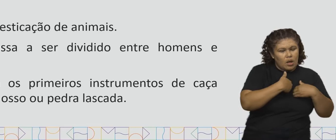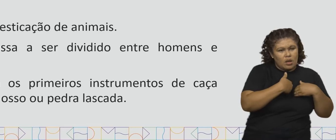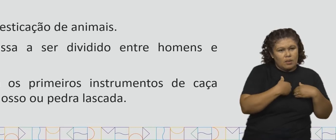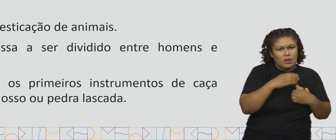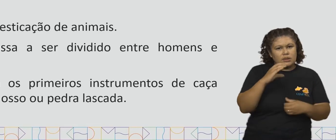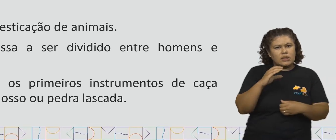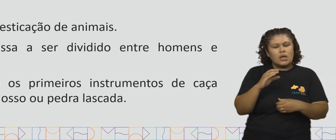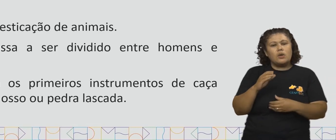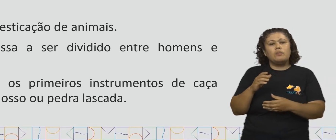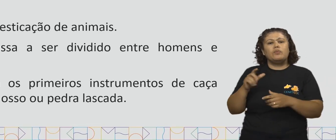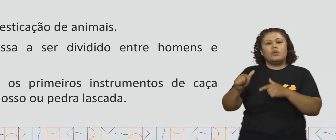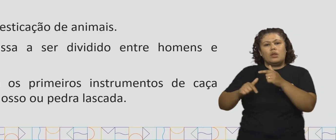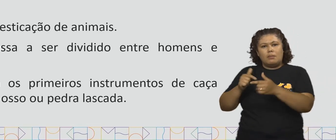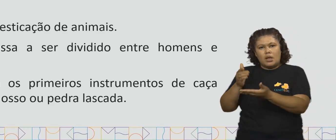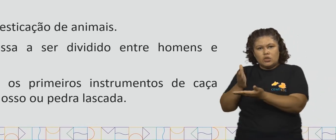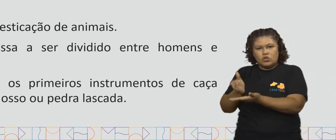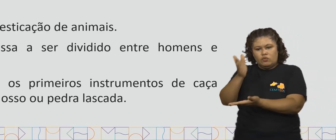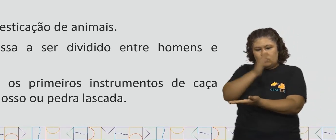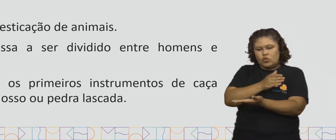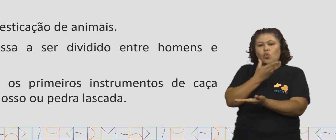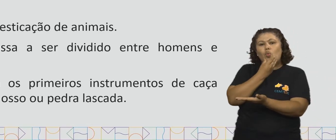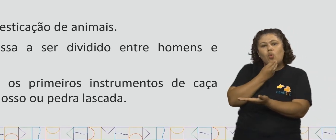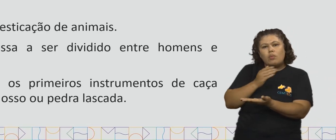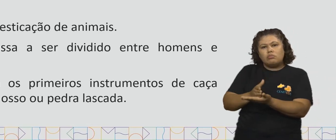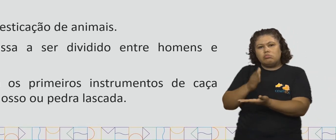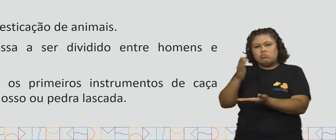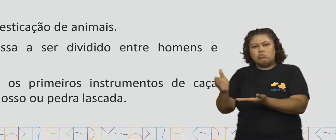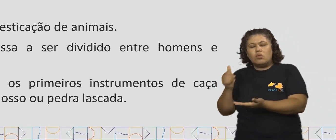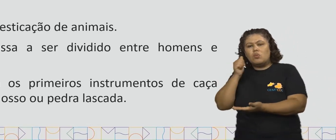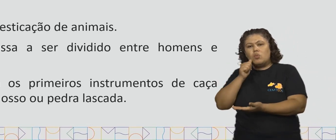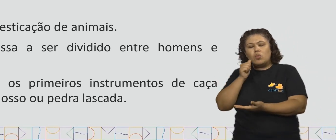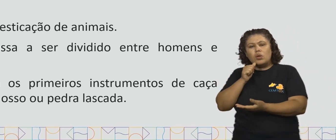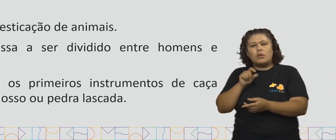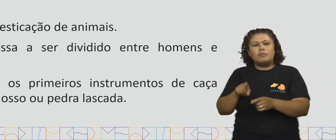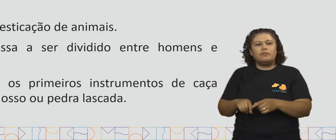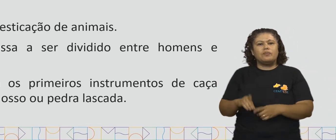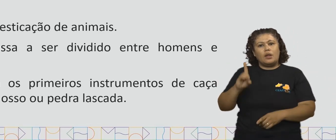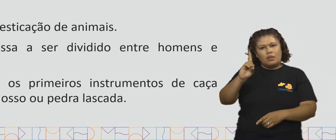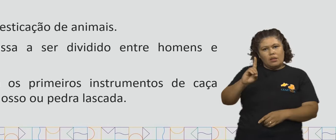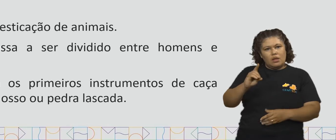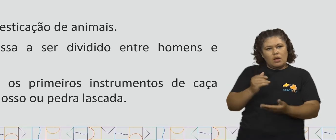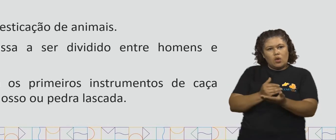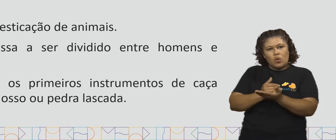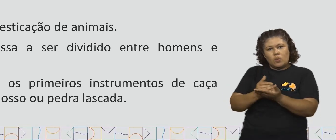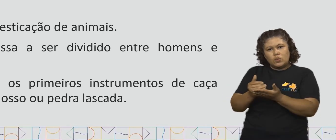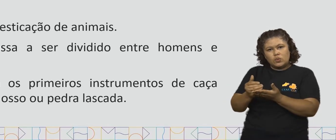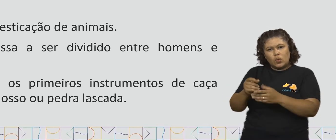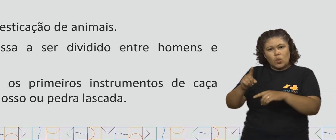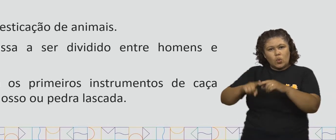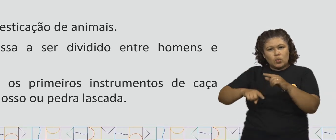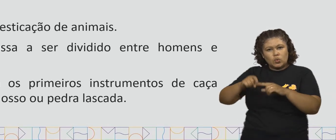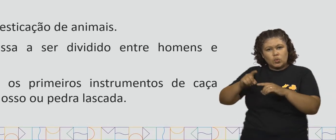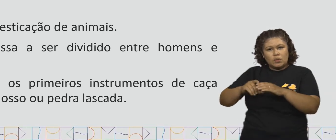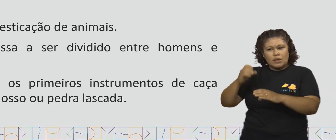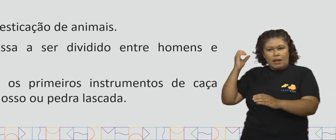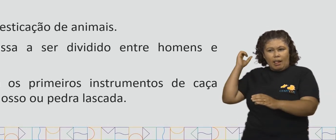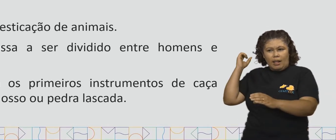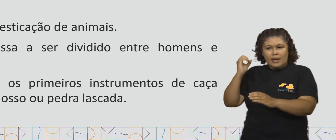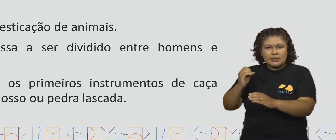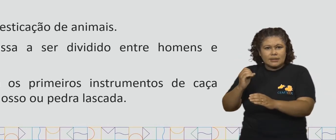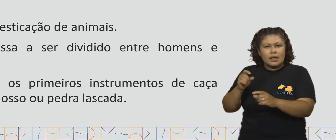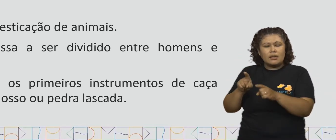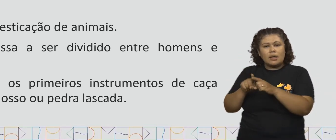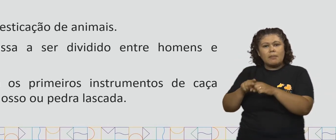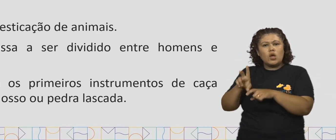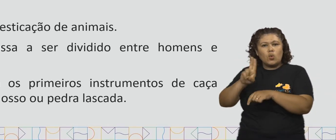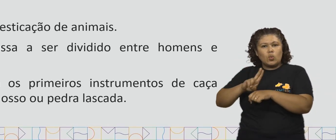e mulheres. E letra D, desenvolveram os primeiros instrumentos de caça, feitos em madeira, osso ou pedra